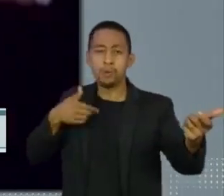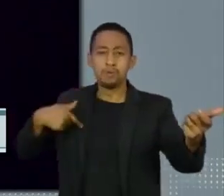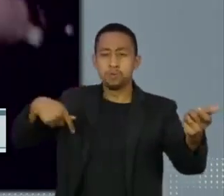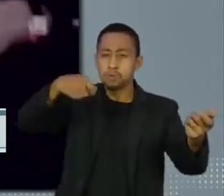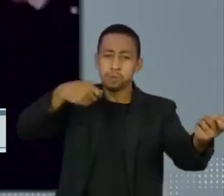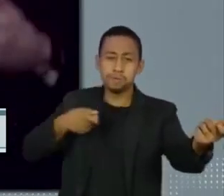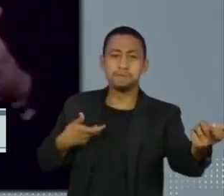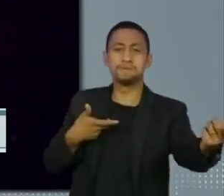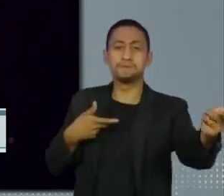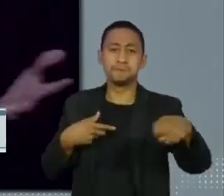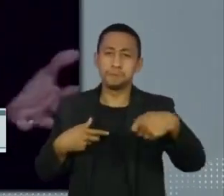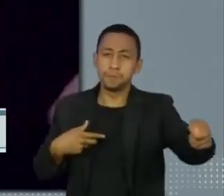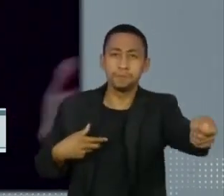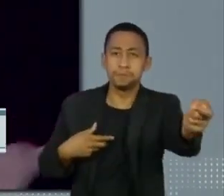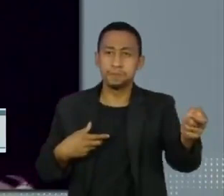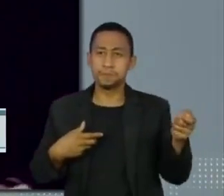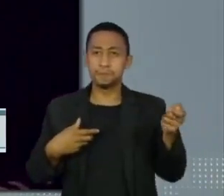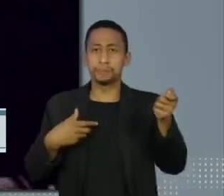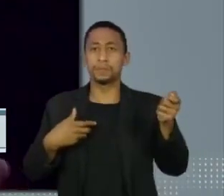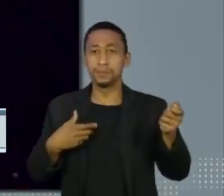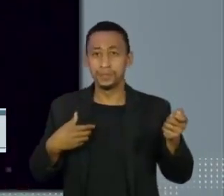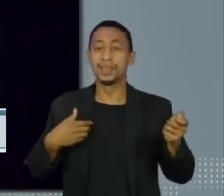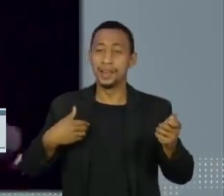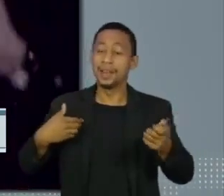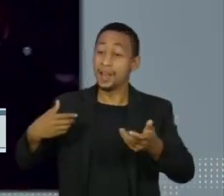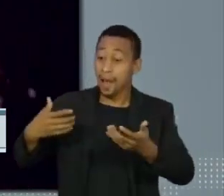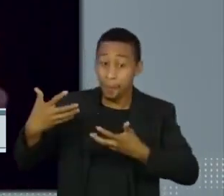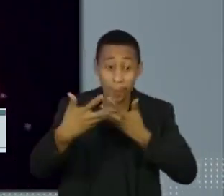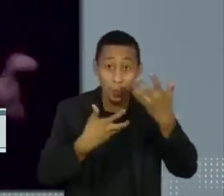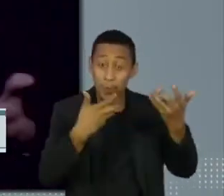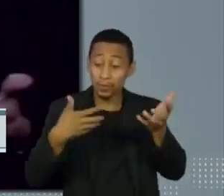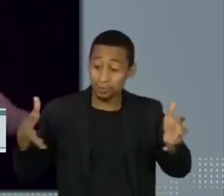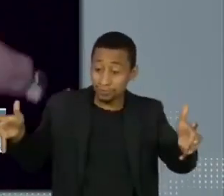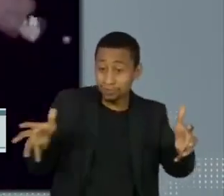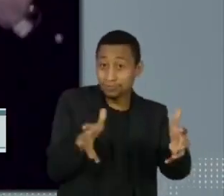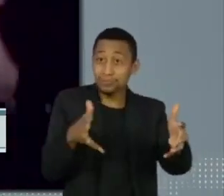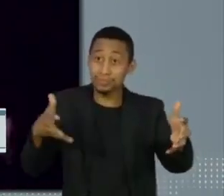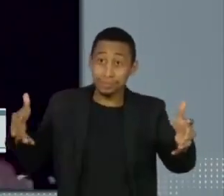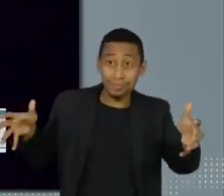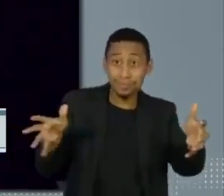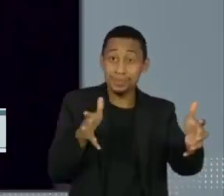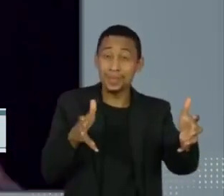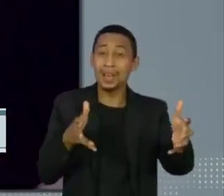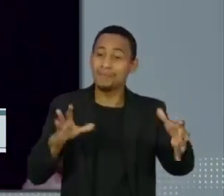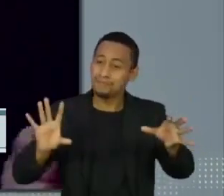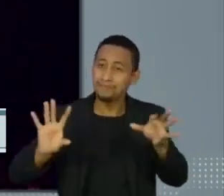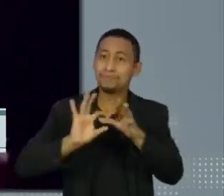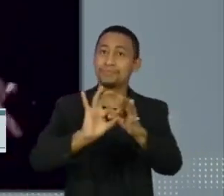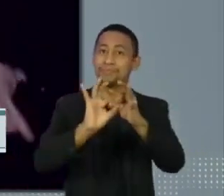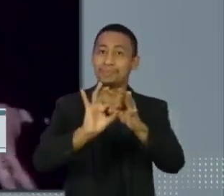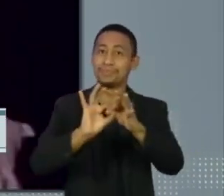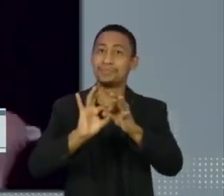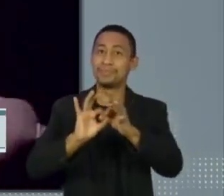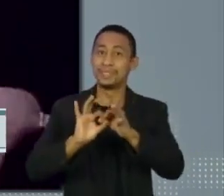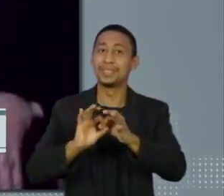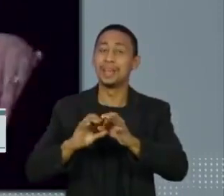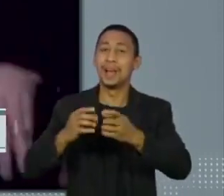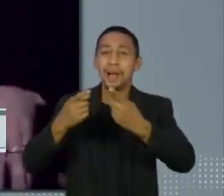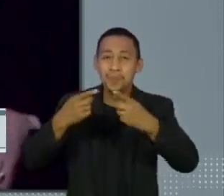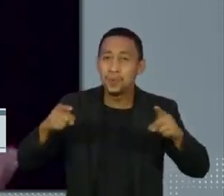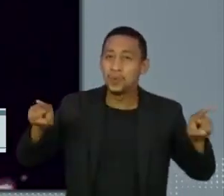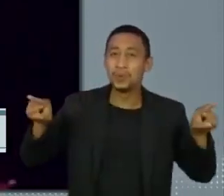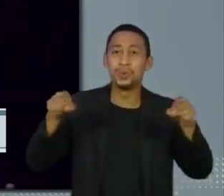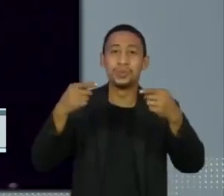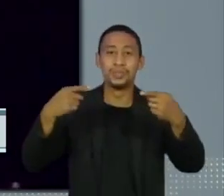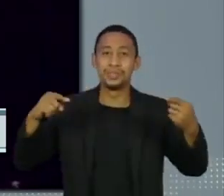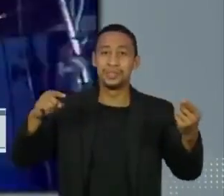cambiar, continuamente cambiar, y cómo cambia la ciudad, cómo cambia la gente, la música y el tango